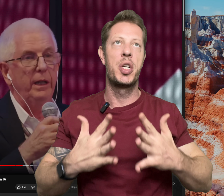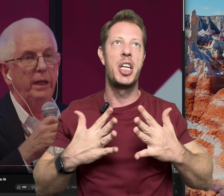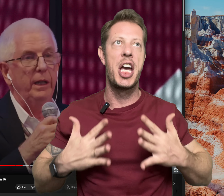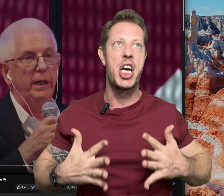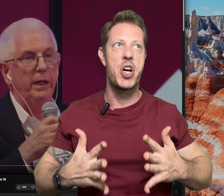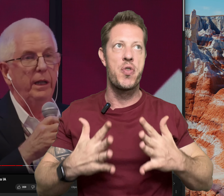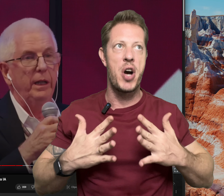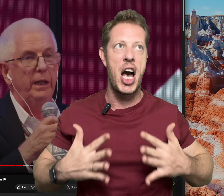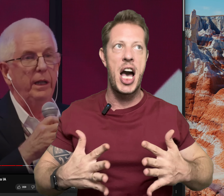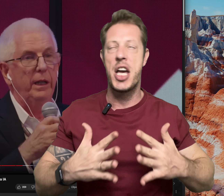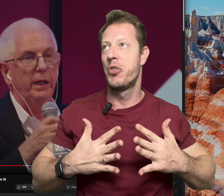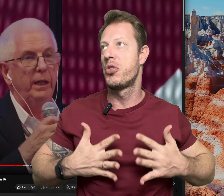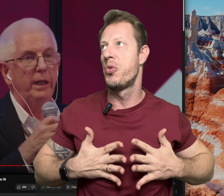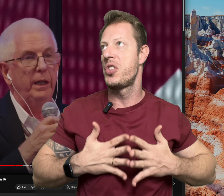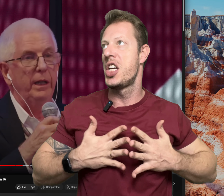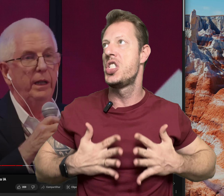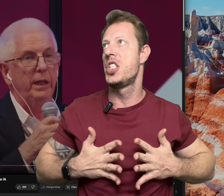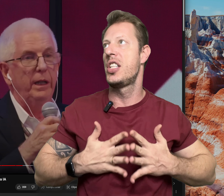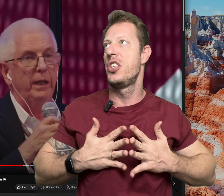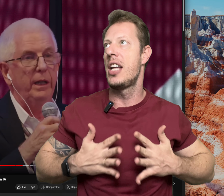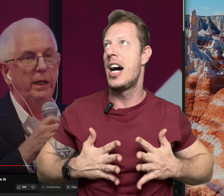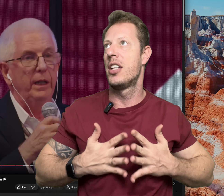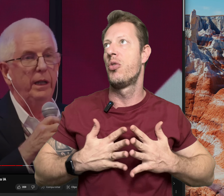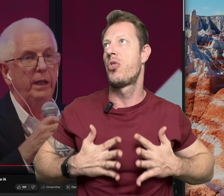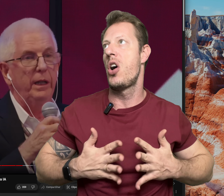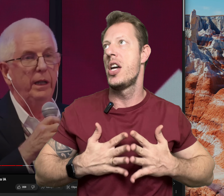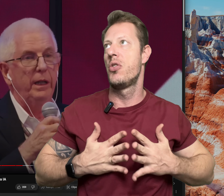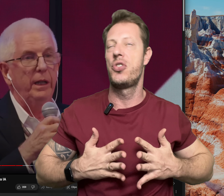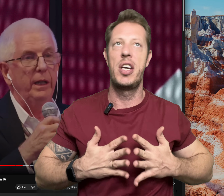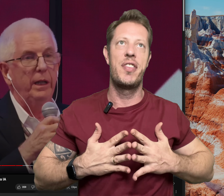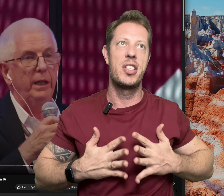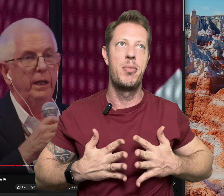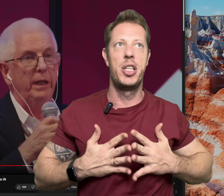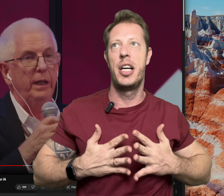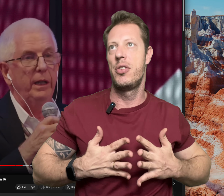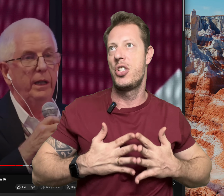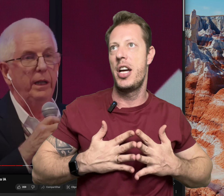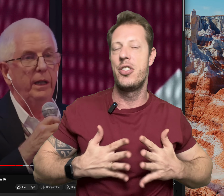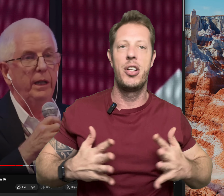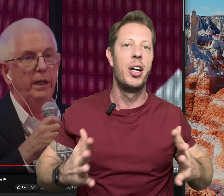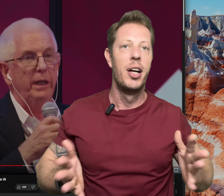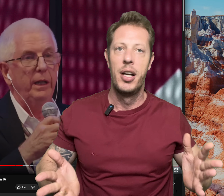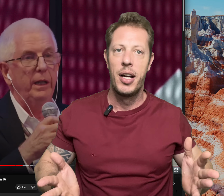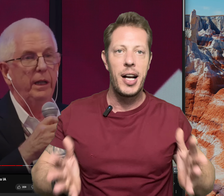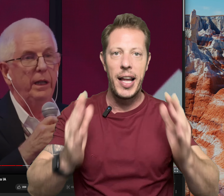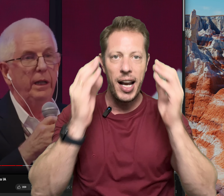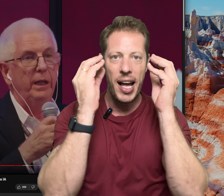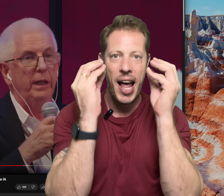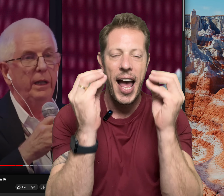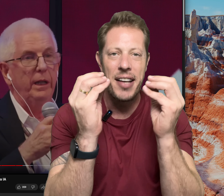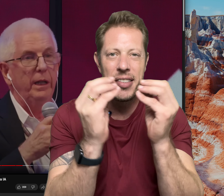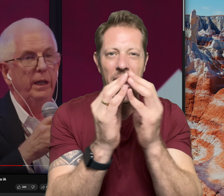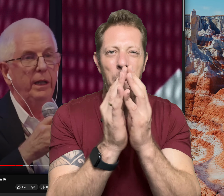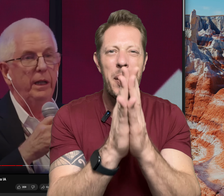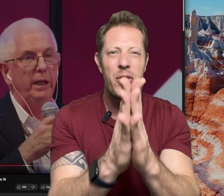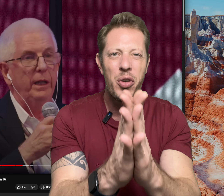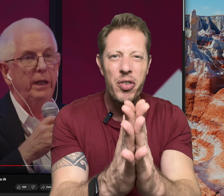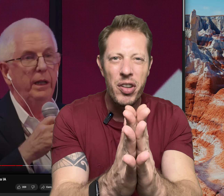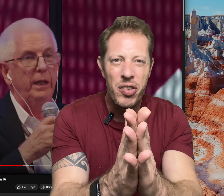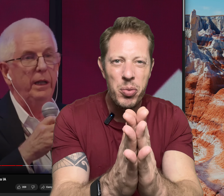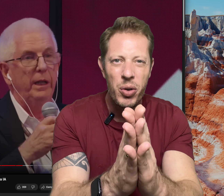melhor do que eu. Ah, eu sou o cientista de dados. Só eu sei fazer modelos de rede neural. Galera, é assim,